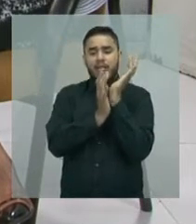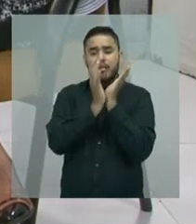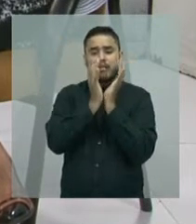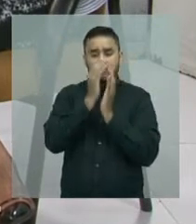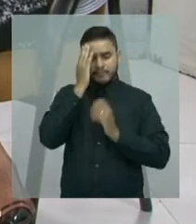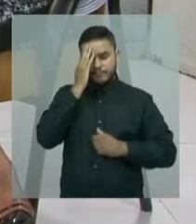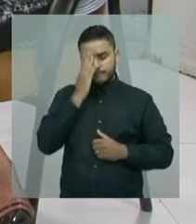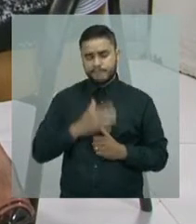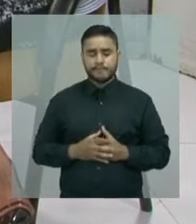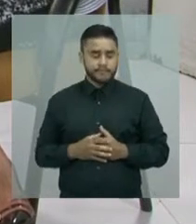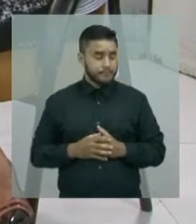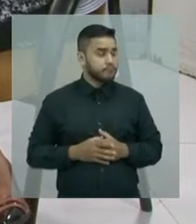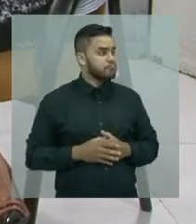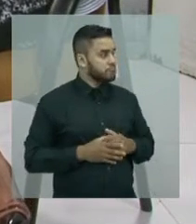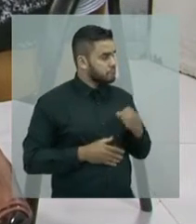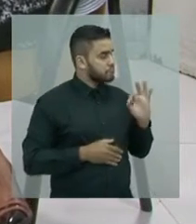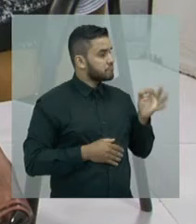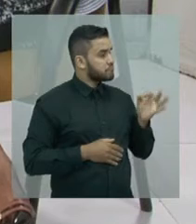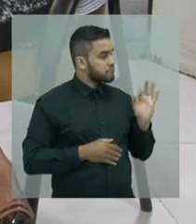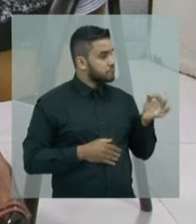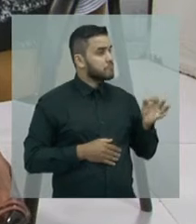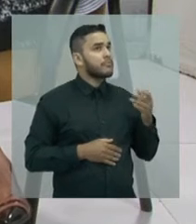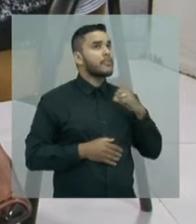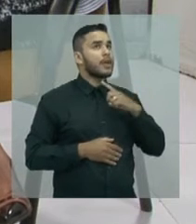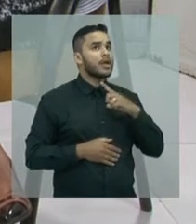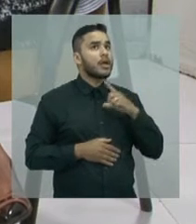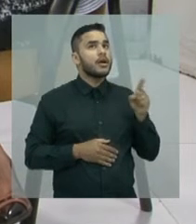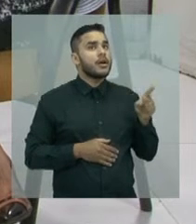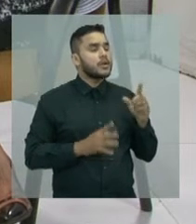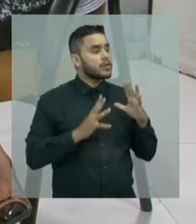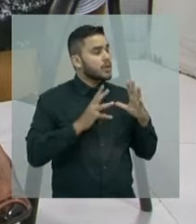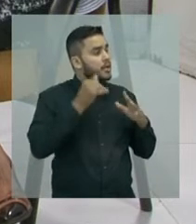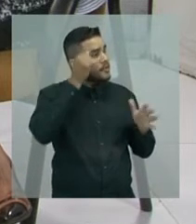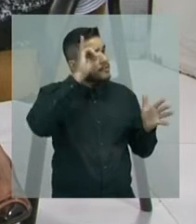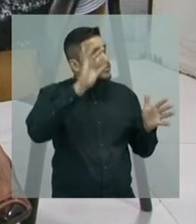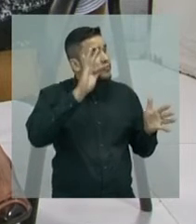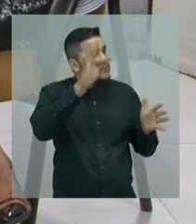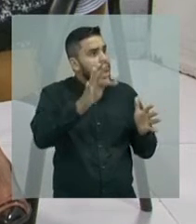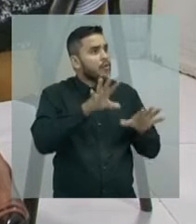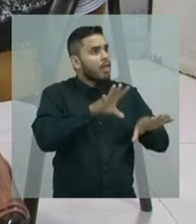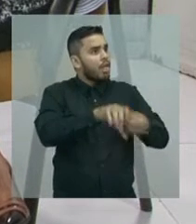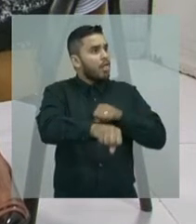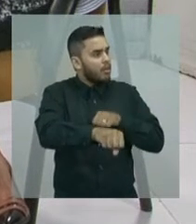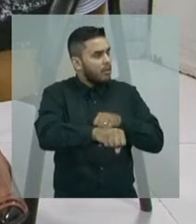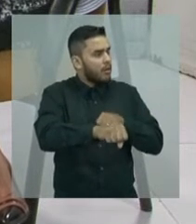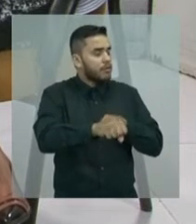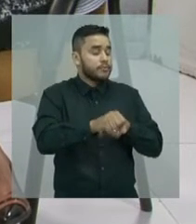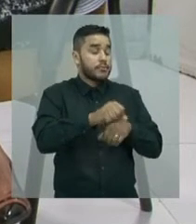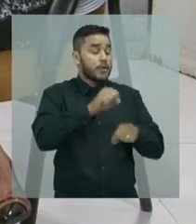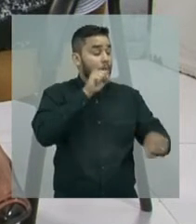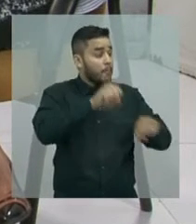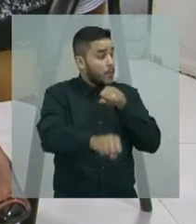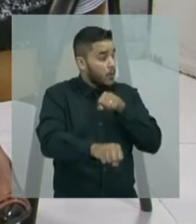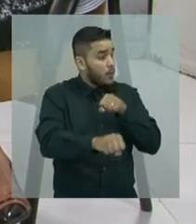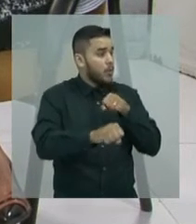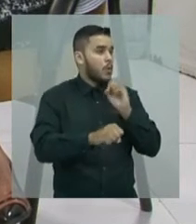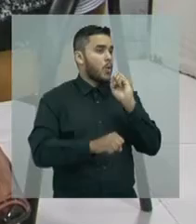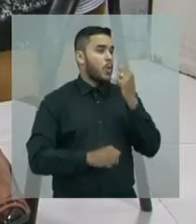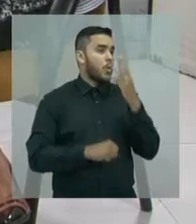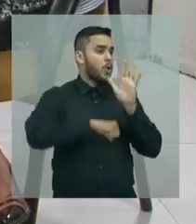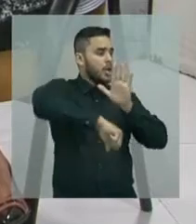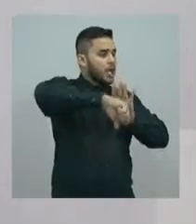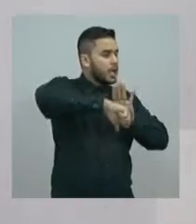bom ressaltar que isso aí tudo acaba prevenindo violência, né? Exatamente.